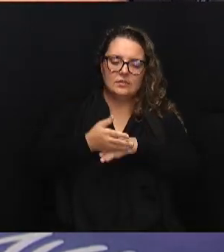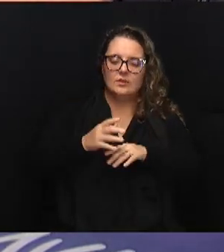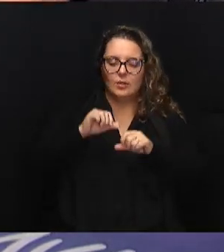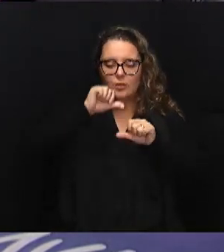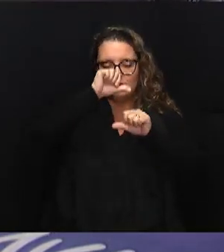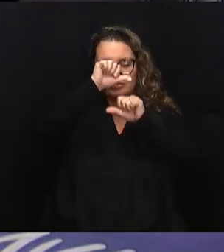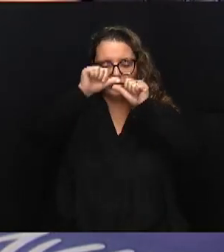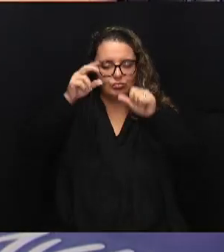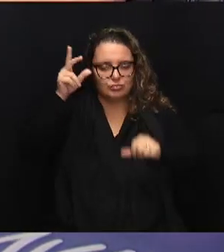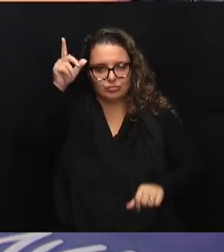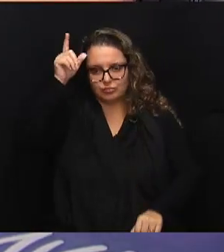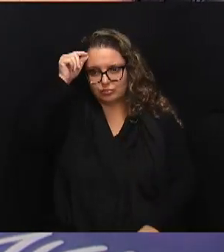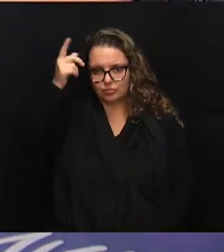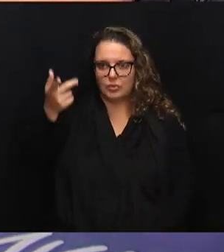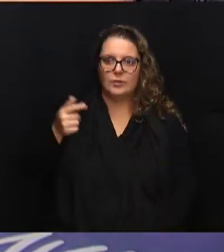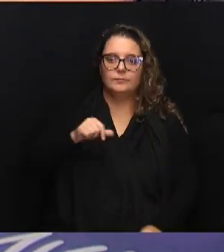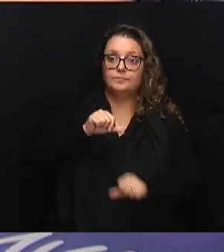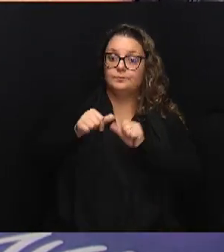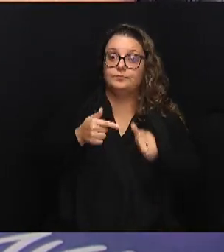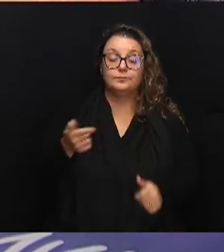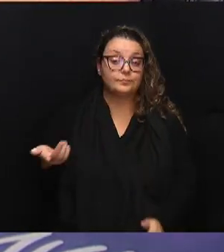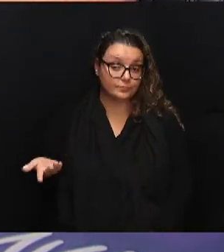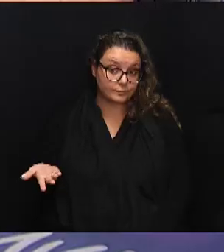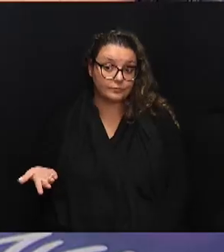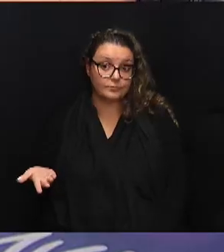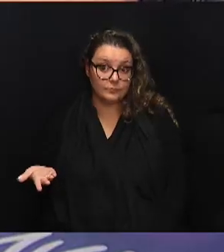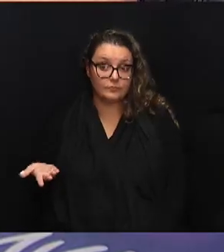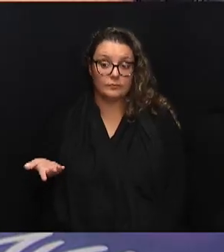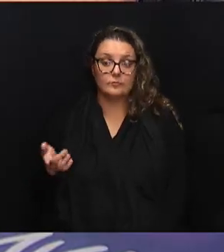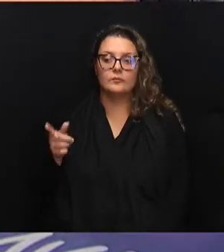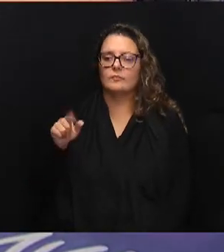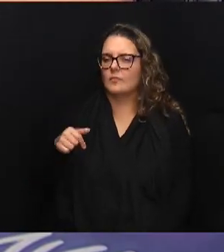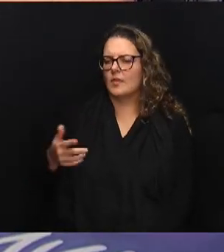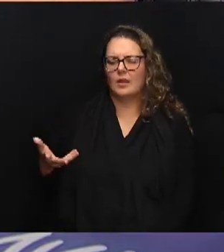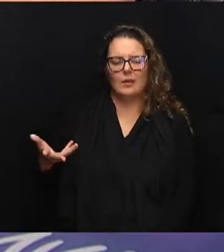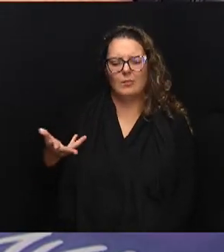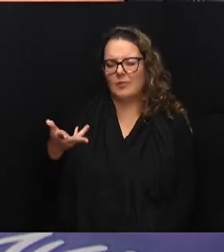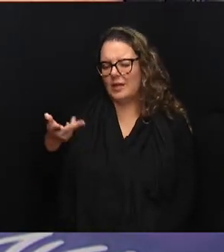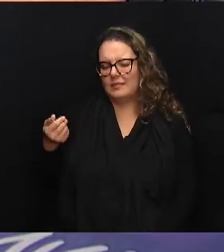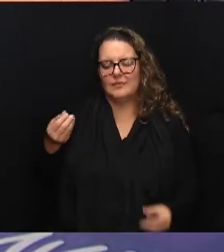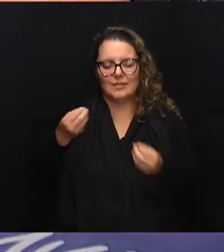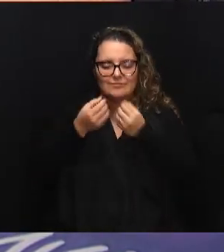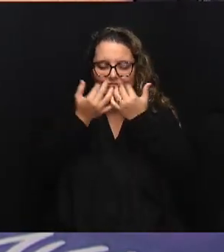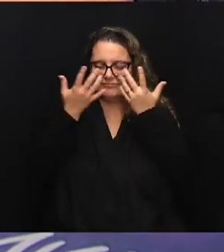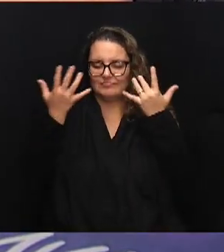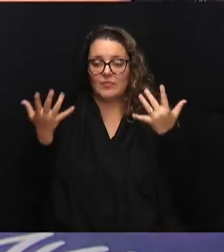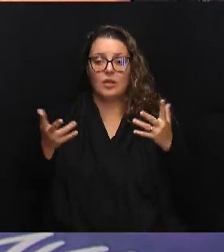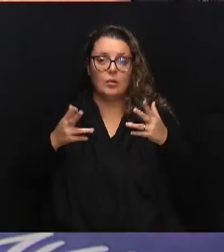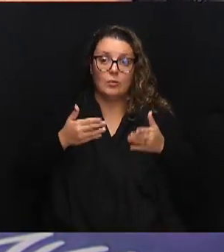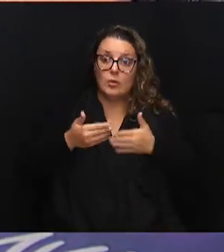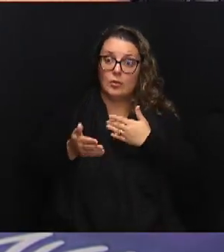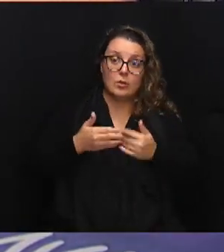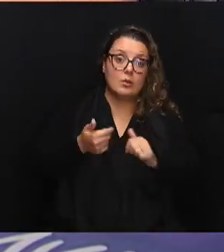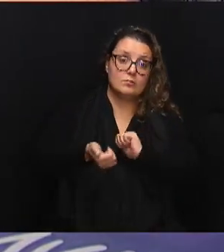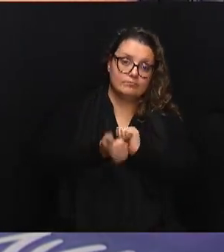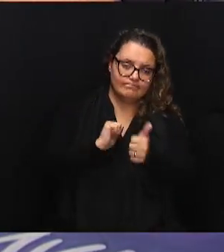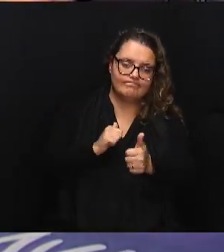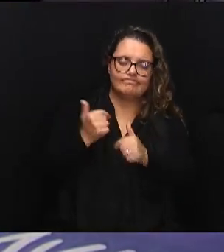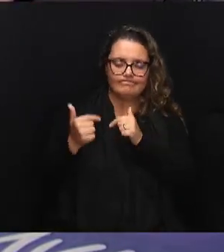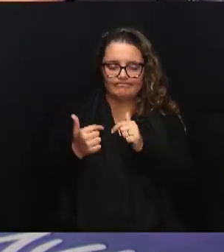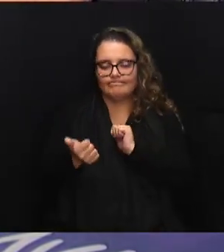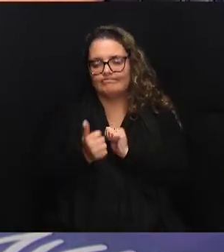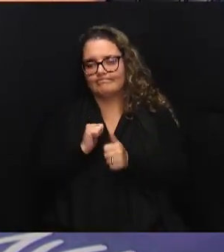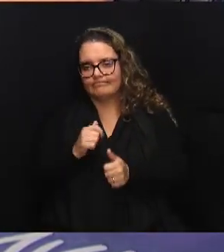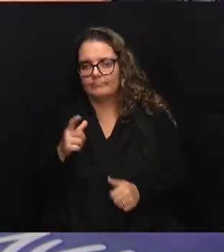muda minha semana, então... Cara, é mágico, assim, é mágico. Eu acho que como qualquer esporte, né? Acho que trabalhar com esporte tem isso, tem